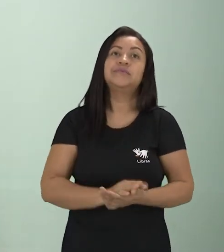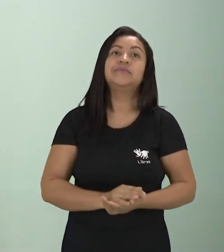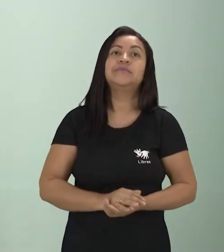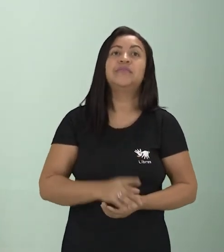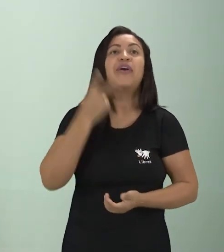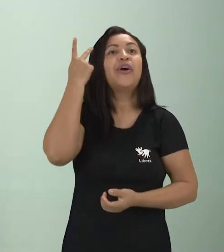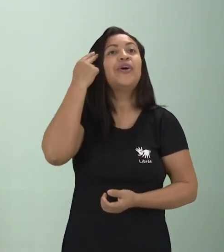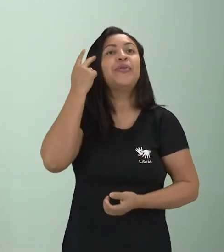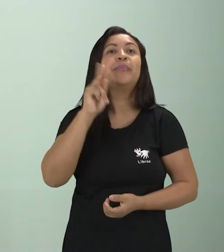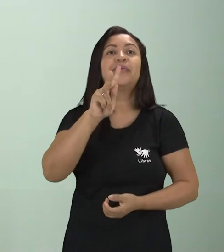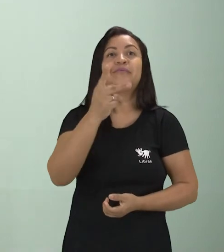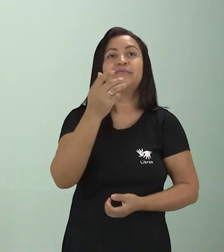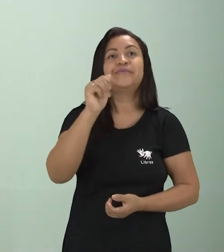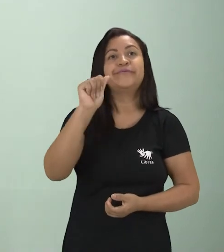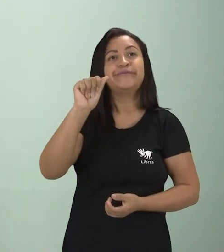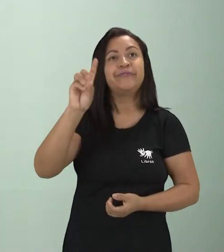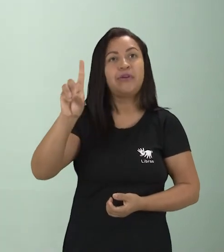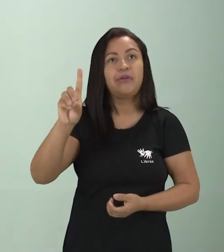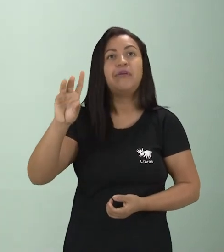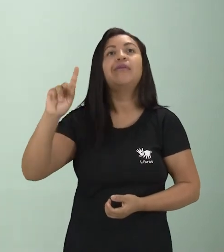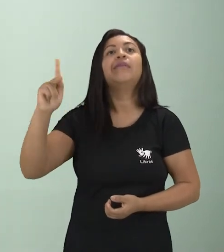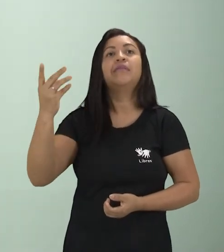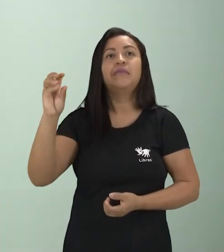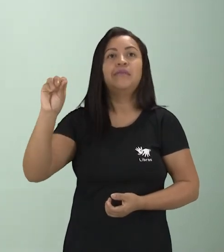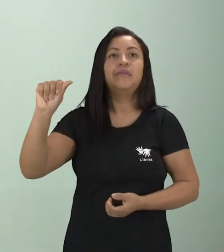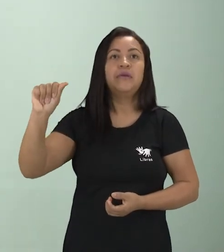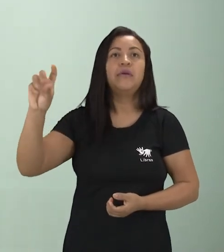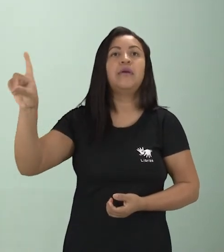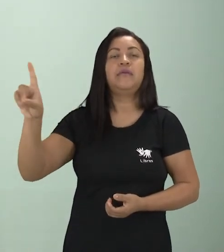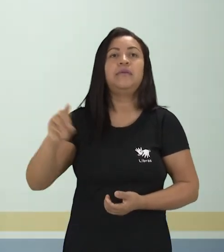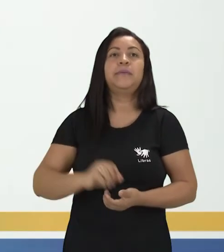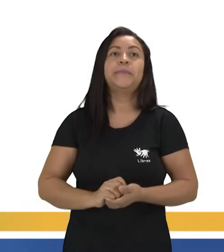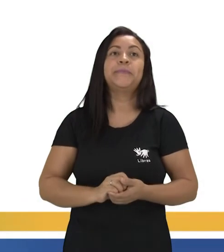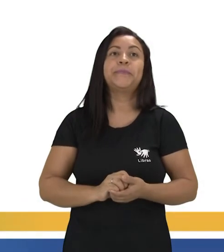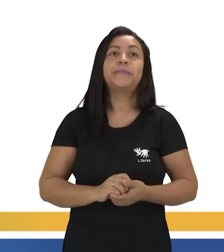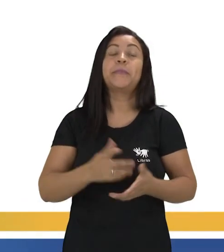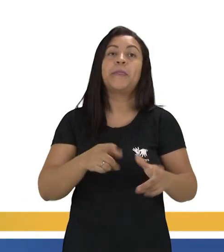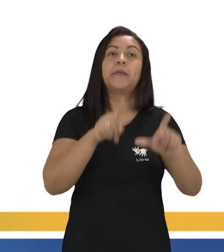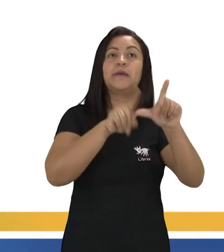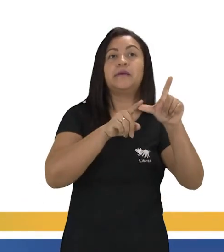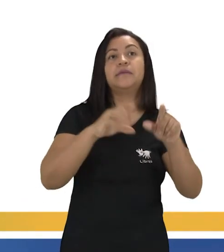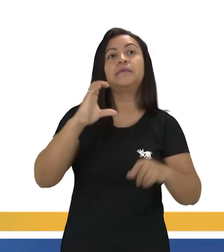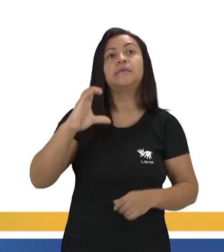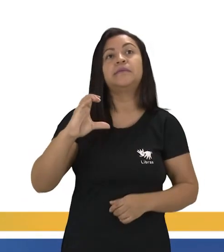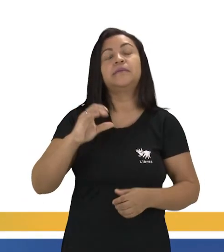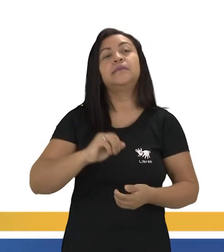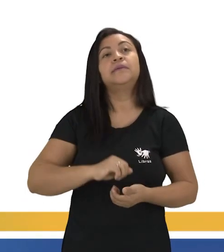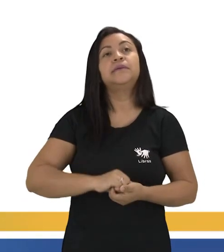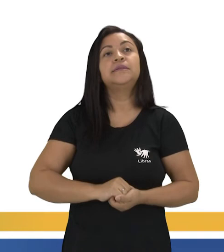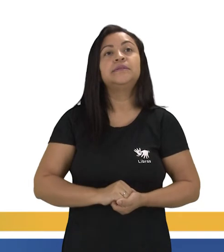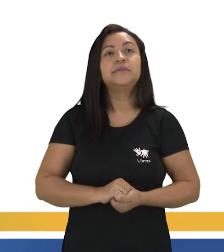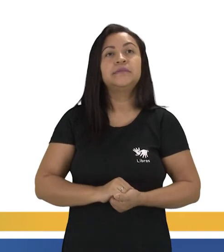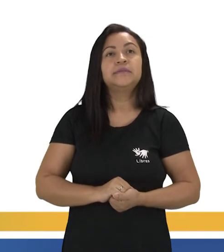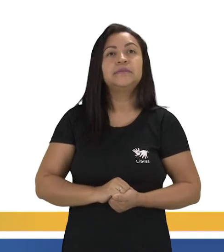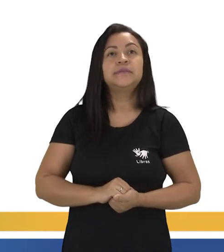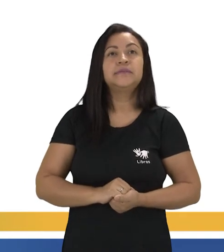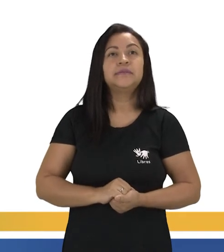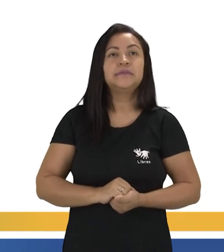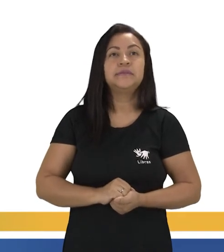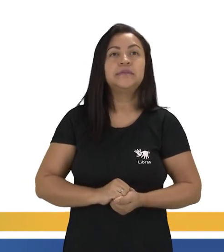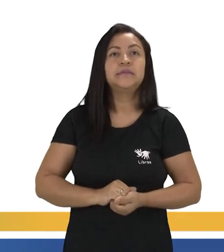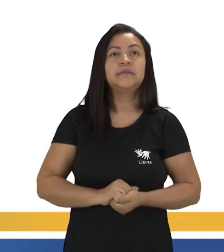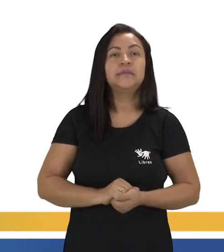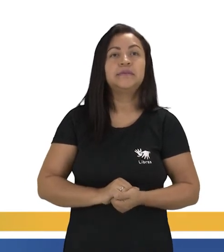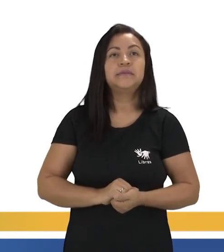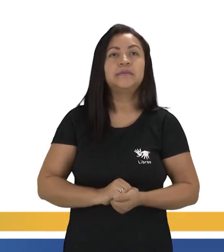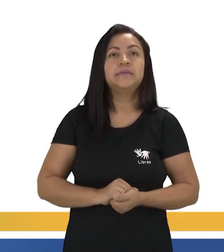bem comum nós temos had em inglês, em sequência, tudo bem? Na letra C nós temos She